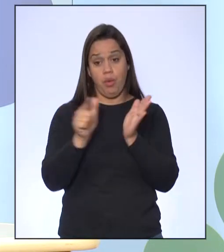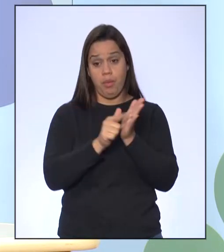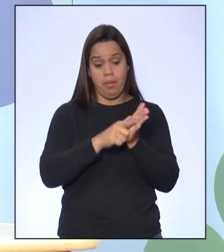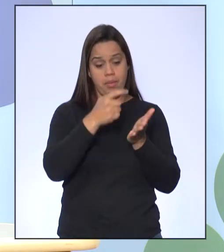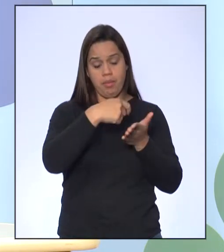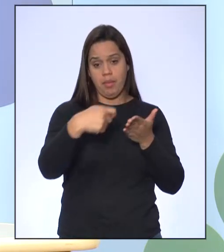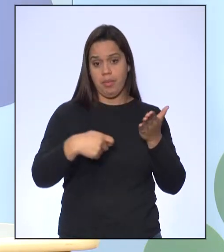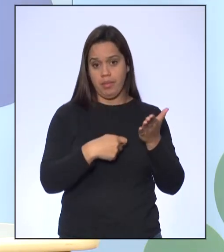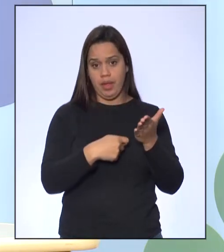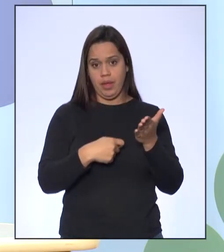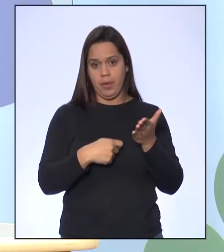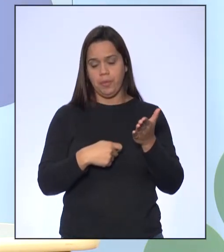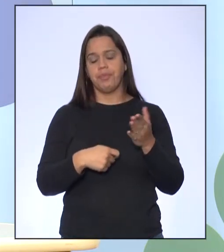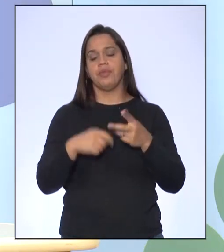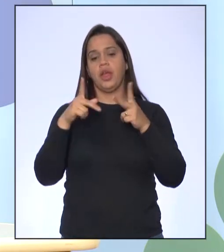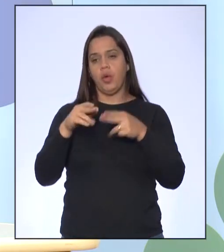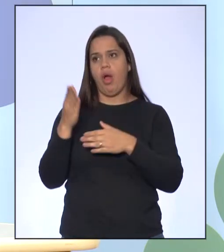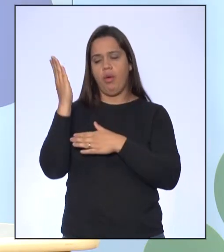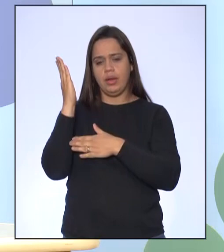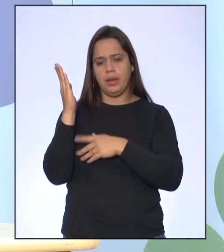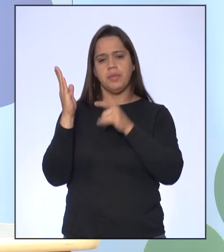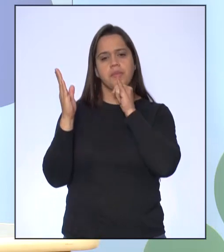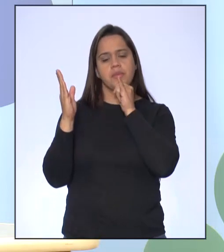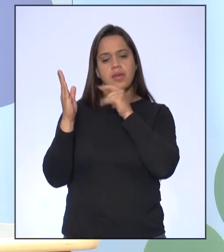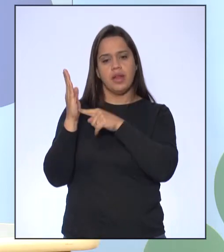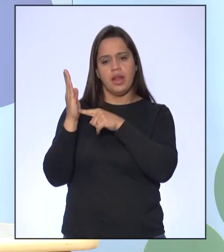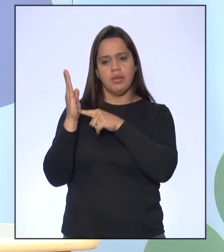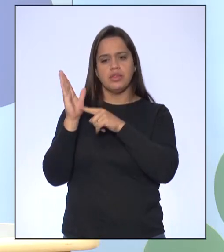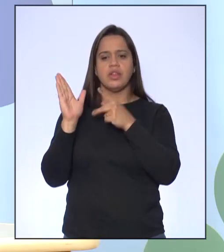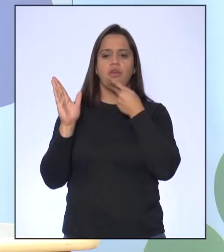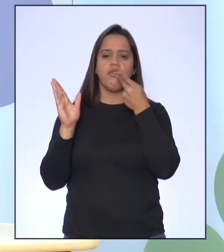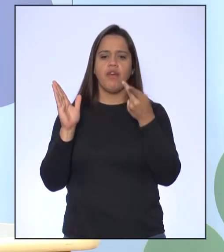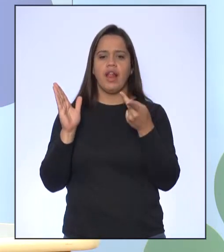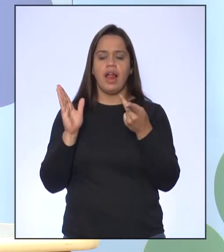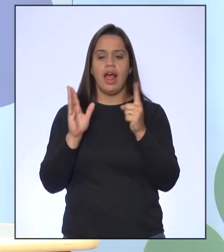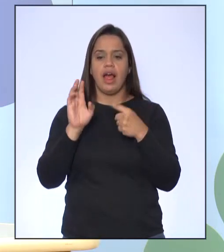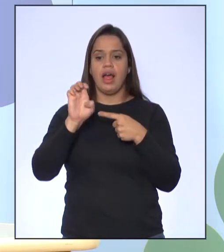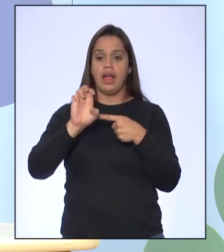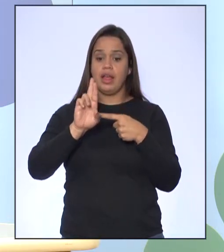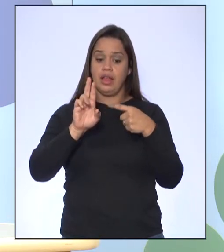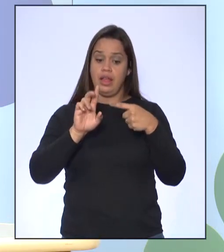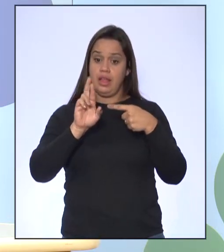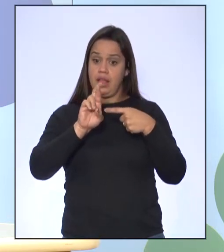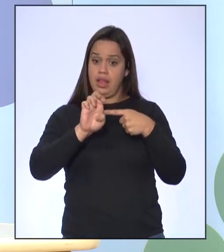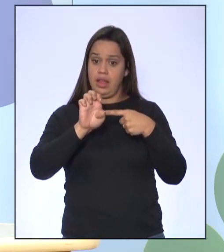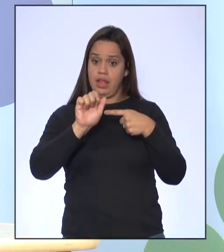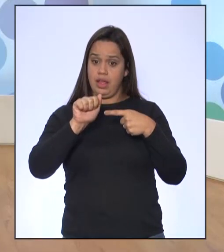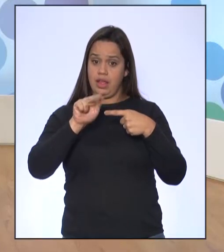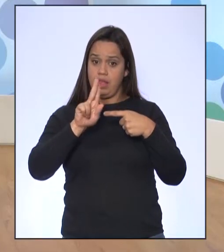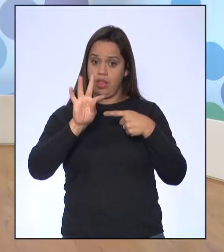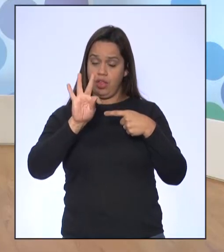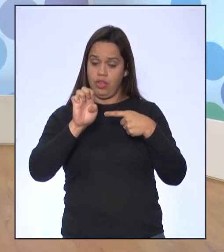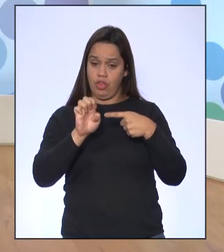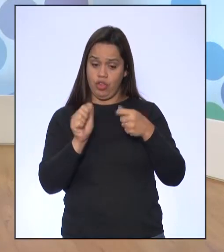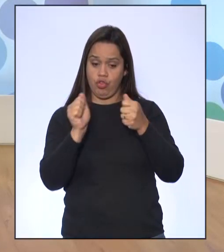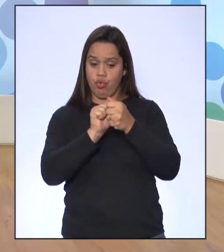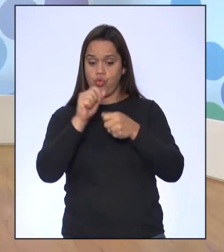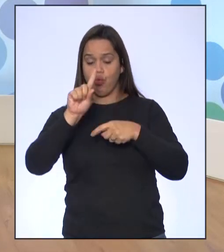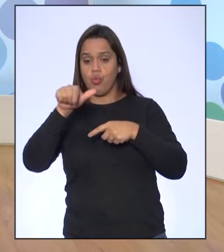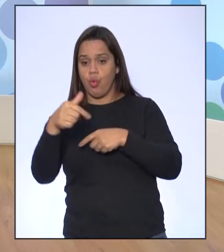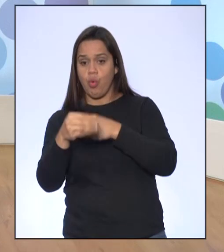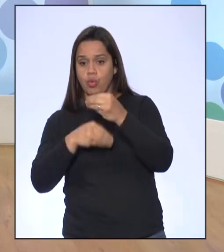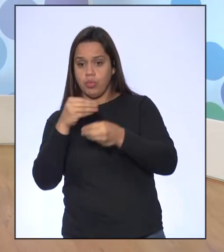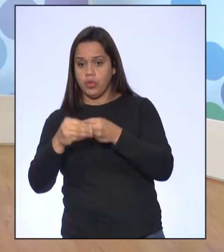Você está, que nem ali na palavra, por exemplo, se eu falar assim, reagente, eu sei que um reagente com outro pode ter um produto. Vamos